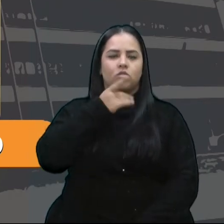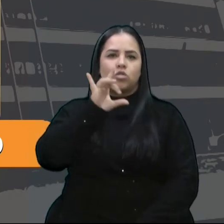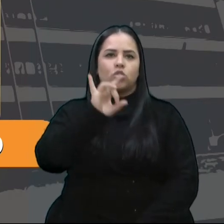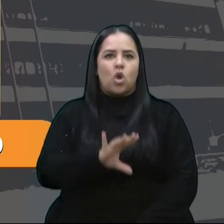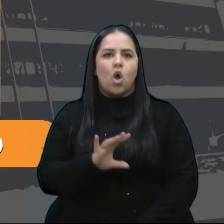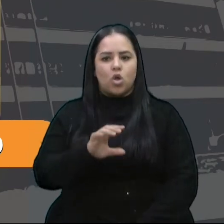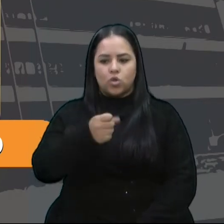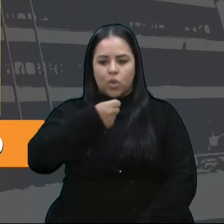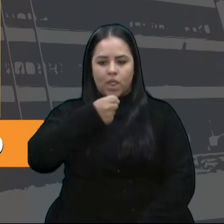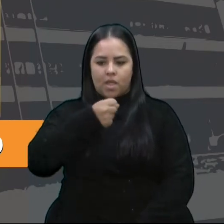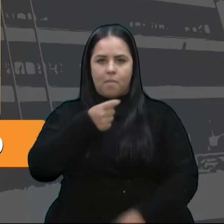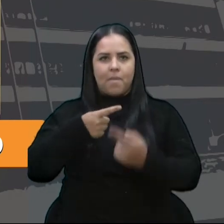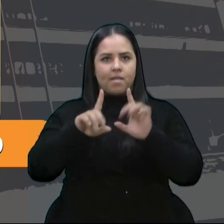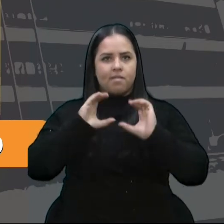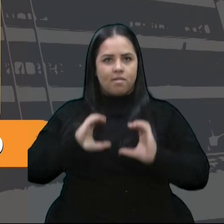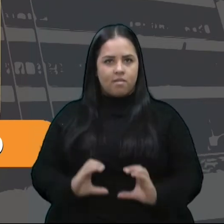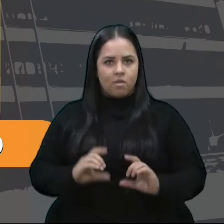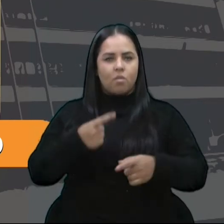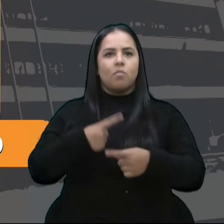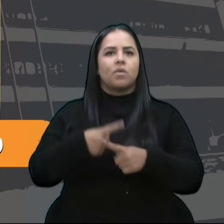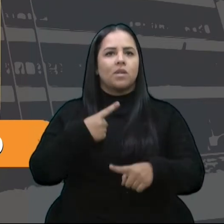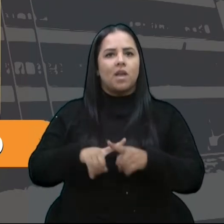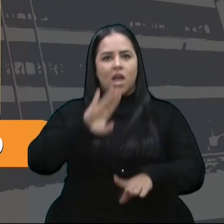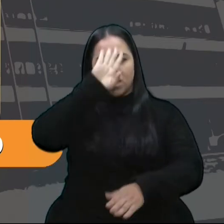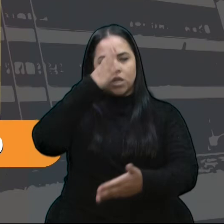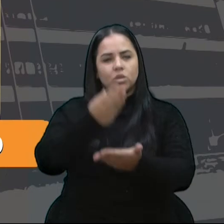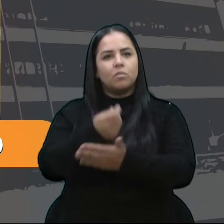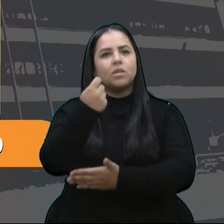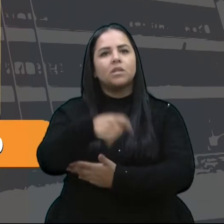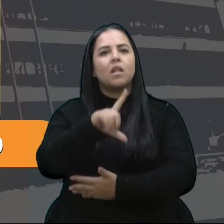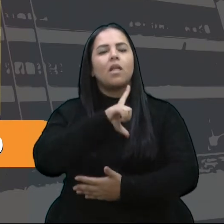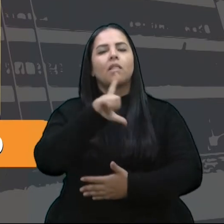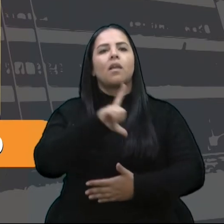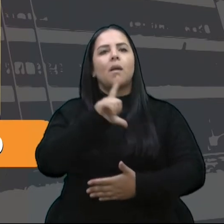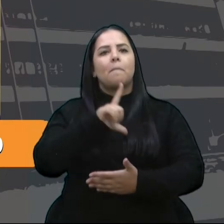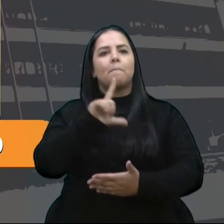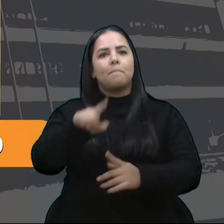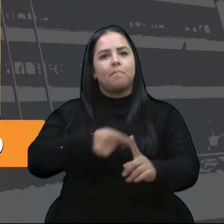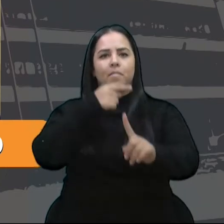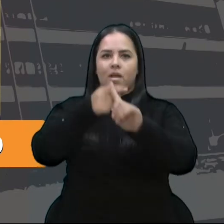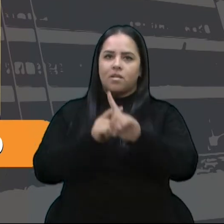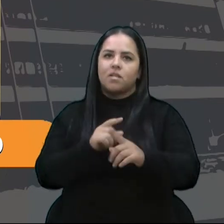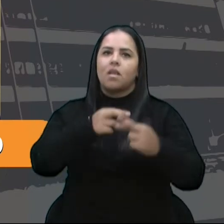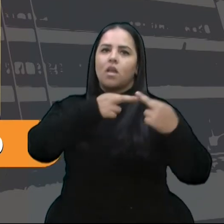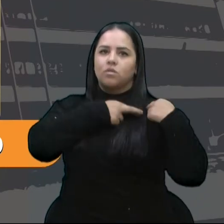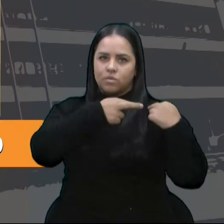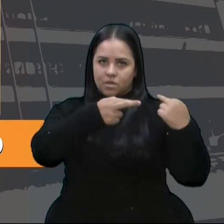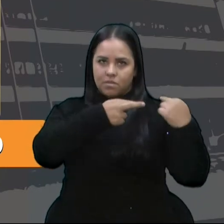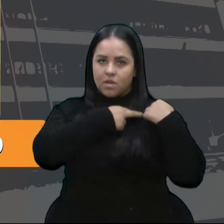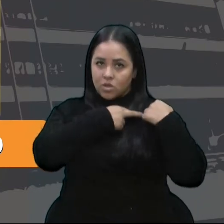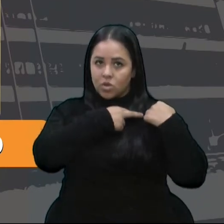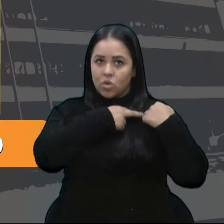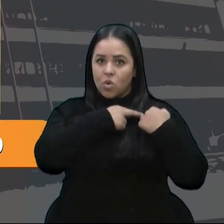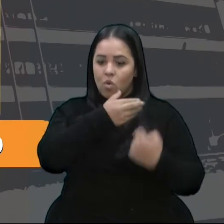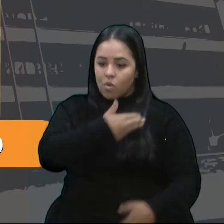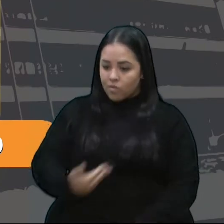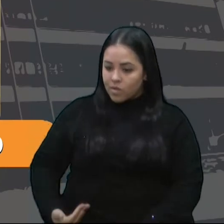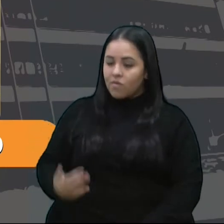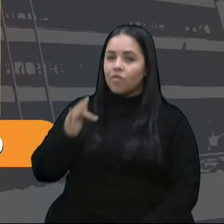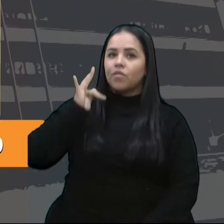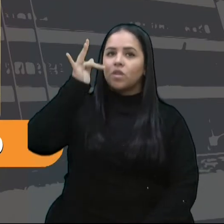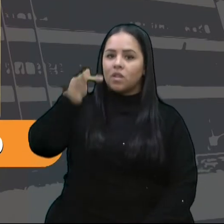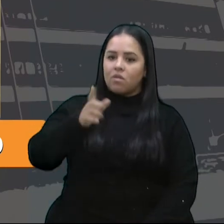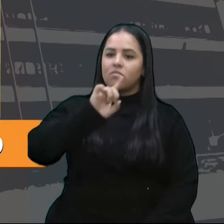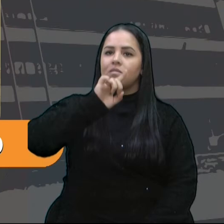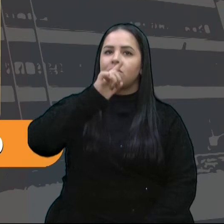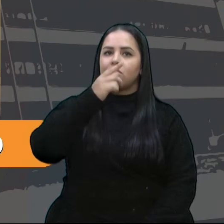porque deveria haver mais responsabilidade, sobretudo do governo federal, em relação a esse